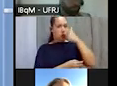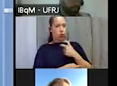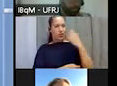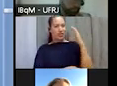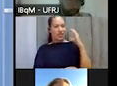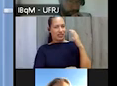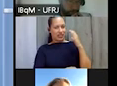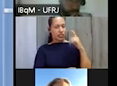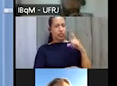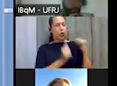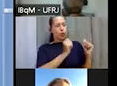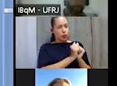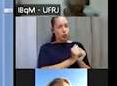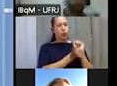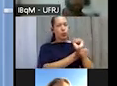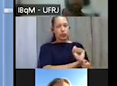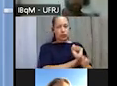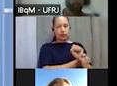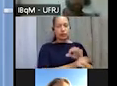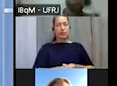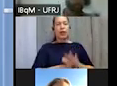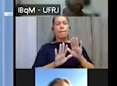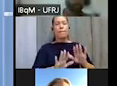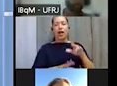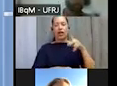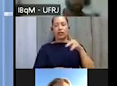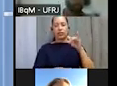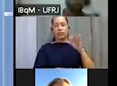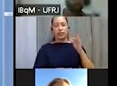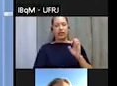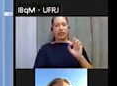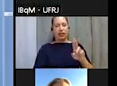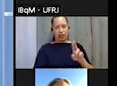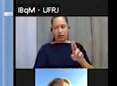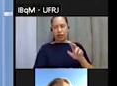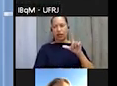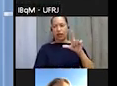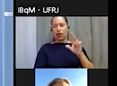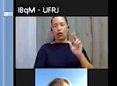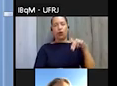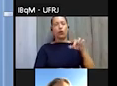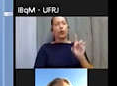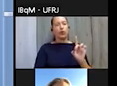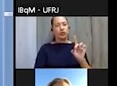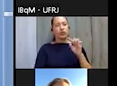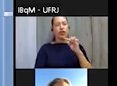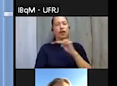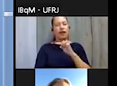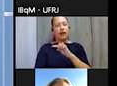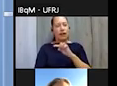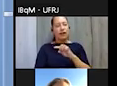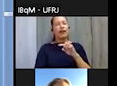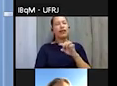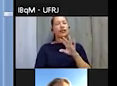escravizado. Mas Peter Lund é um dinamarquês que viveu uma grande parte da